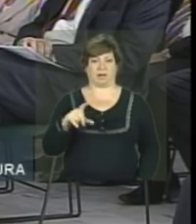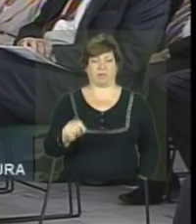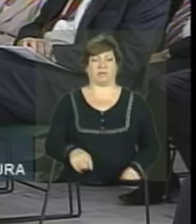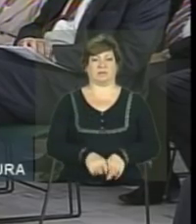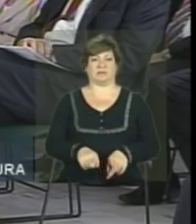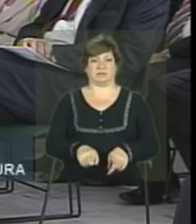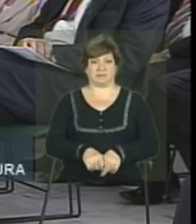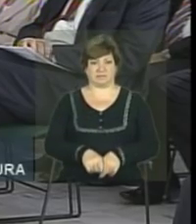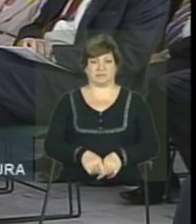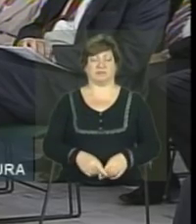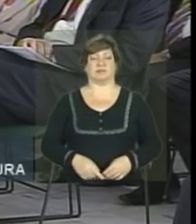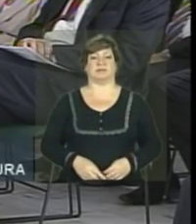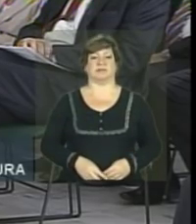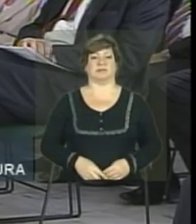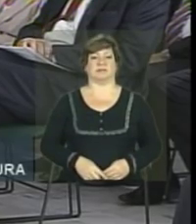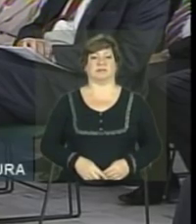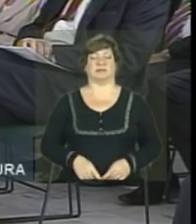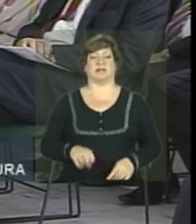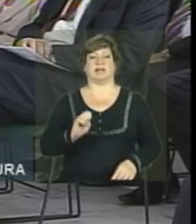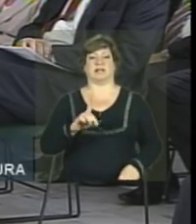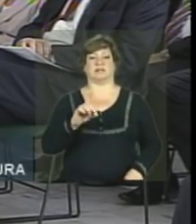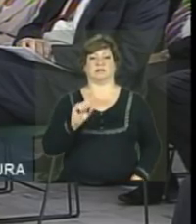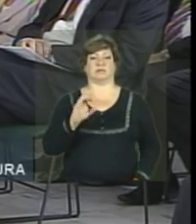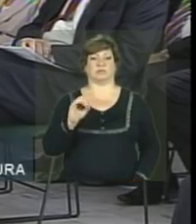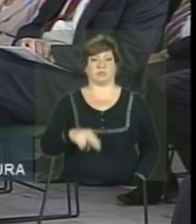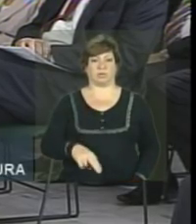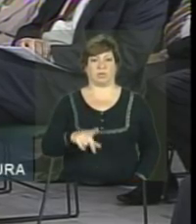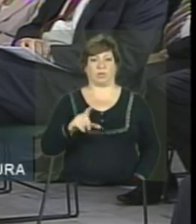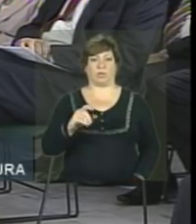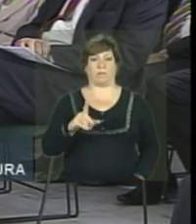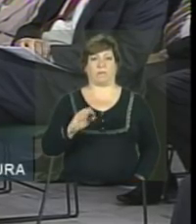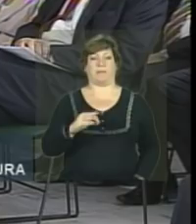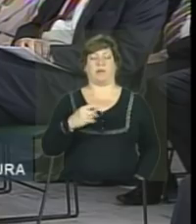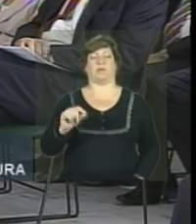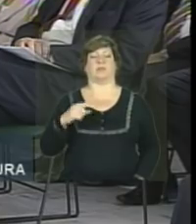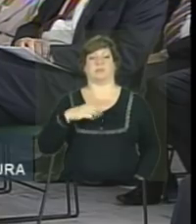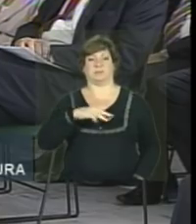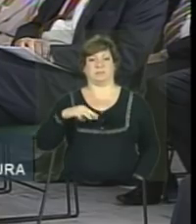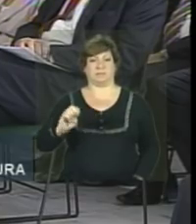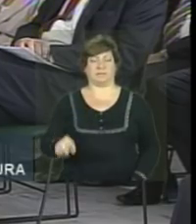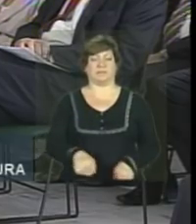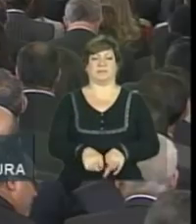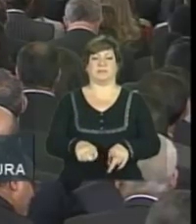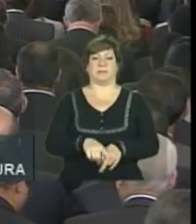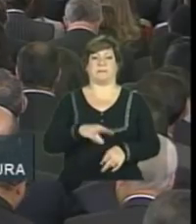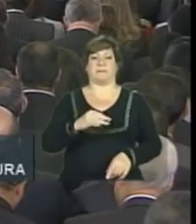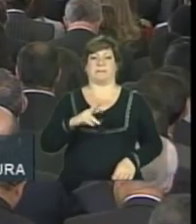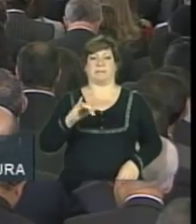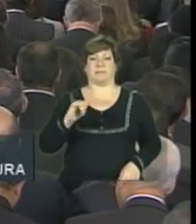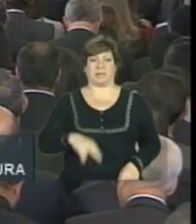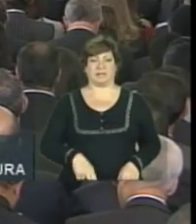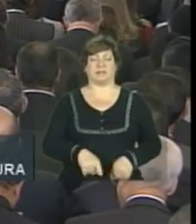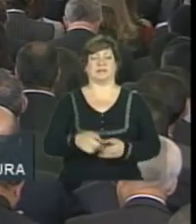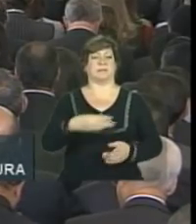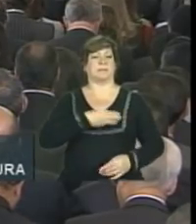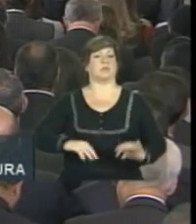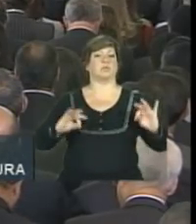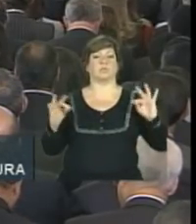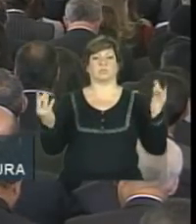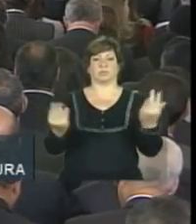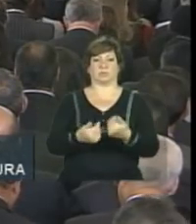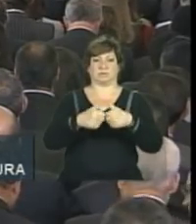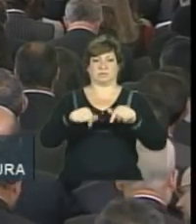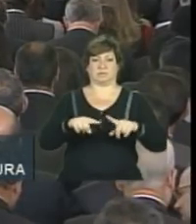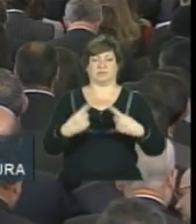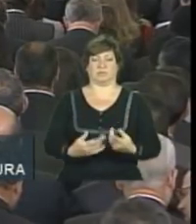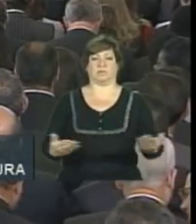e Combate à Fome, Edson Lobão, de Minas e Energia, Miriam Belchior, do Planejamento, Orçamento e